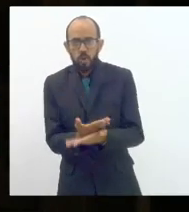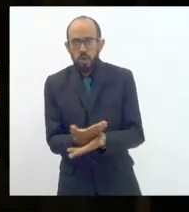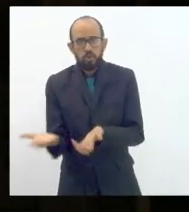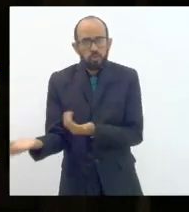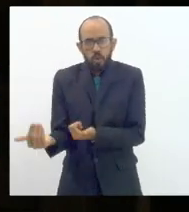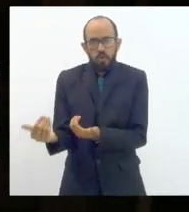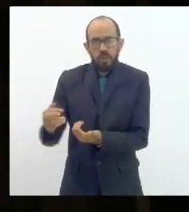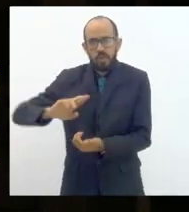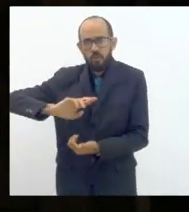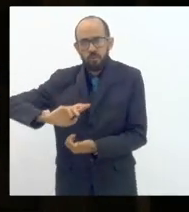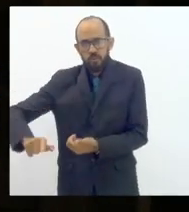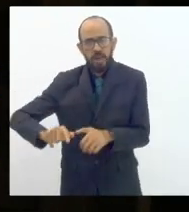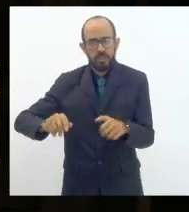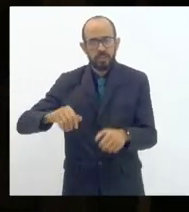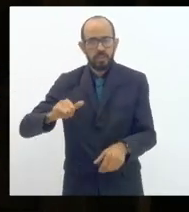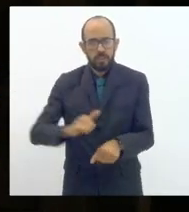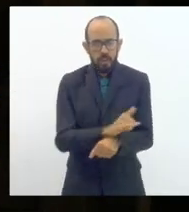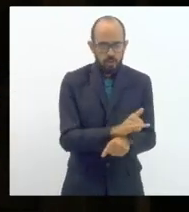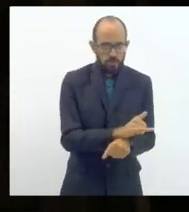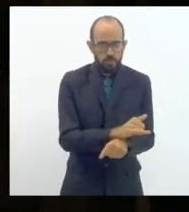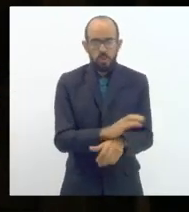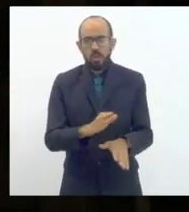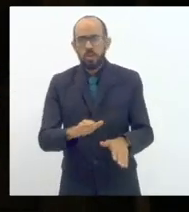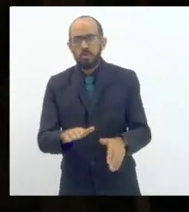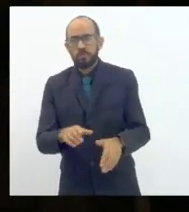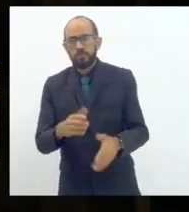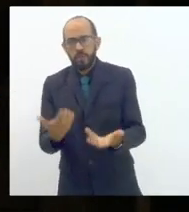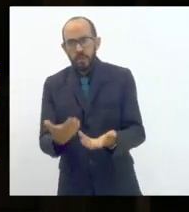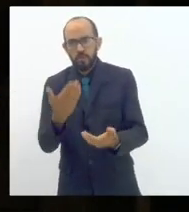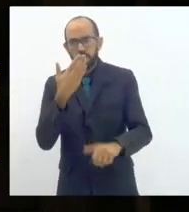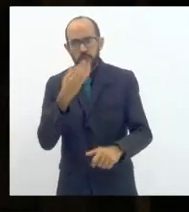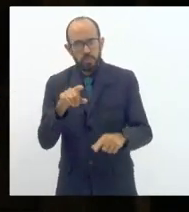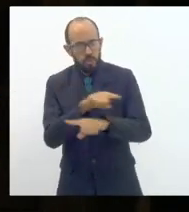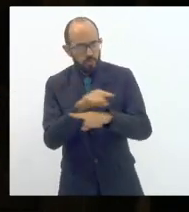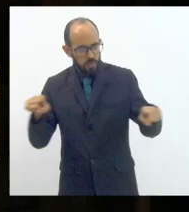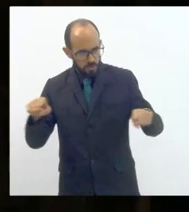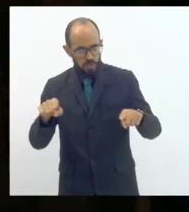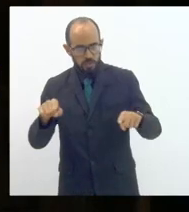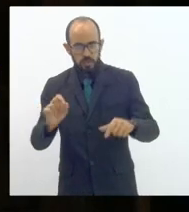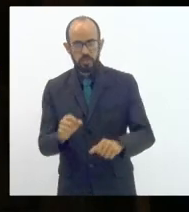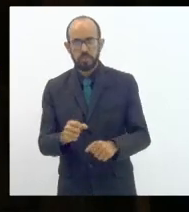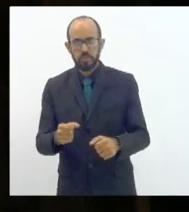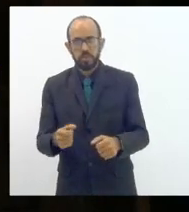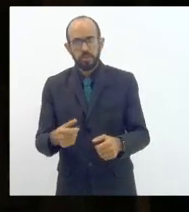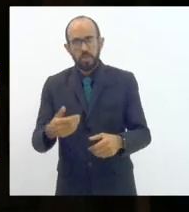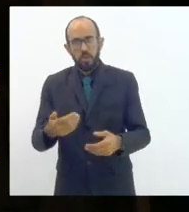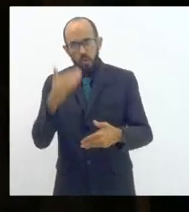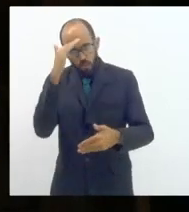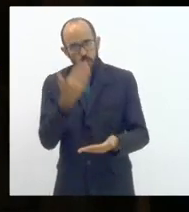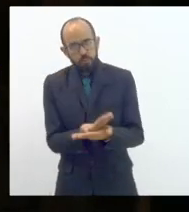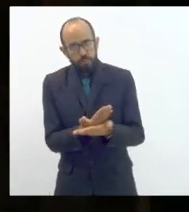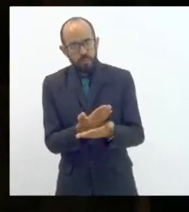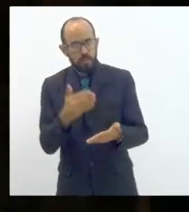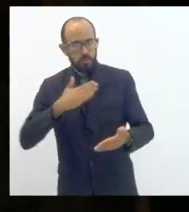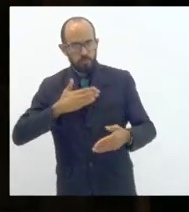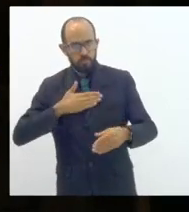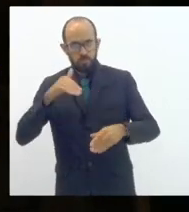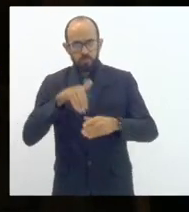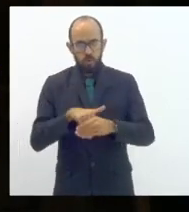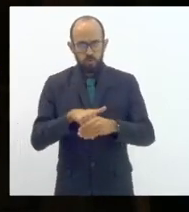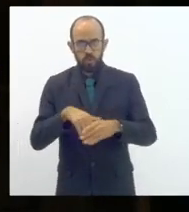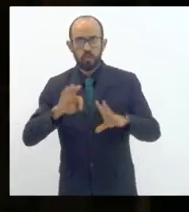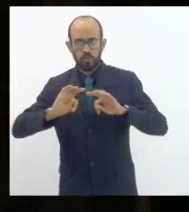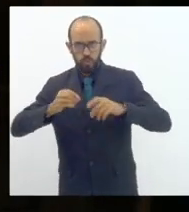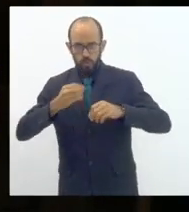continuar sendo passado para trás. Quero aqui pedir a vocês que possam me confiar ao voto. Claro, todos os candidatos